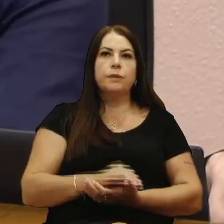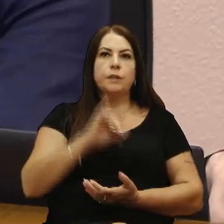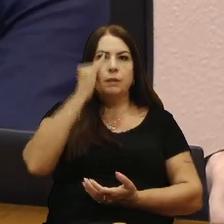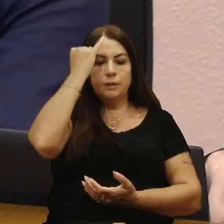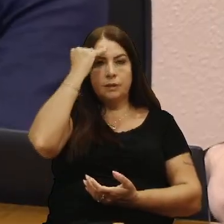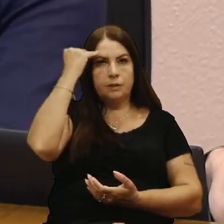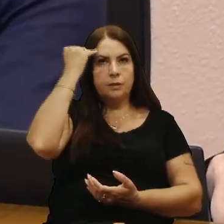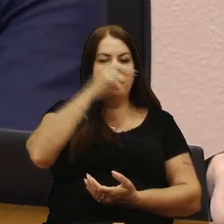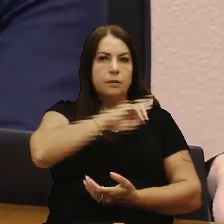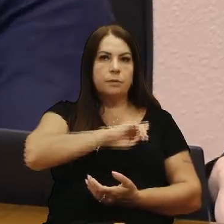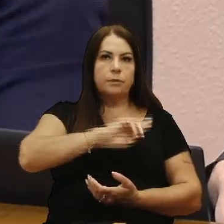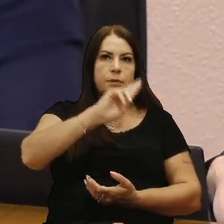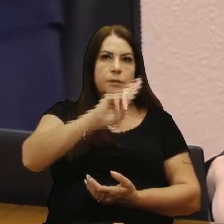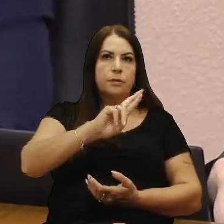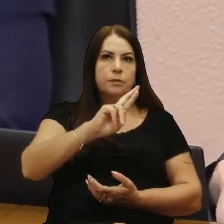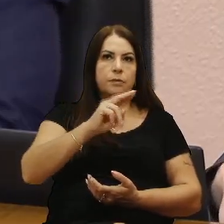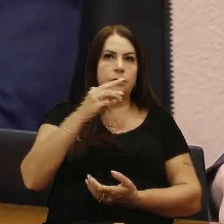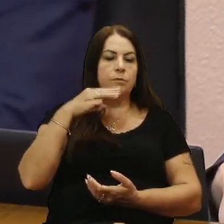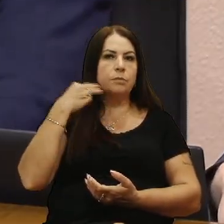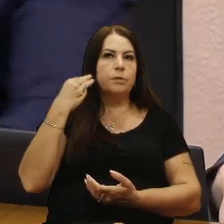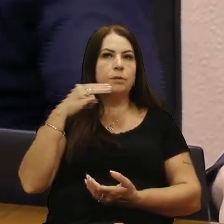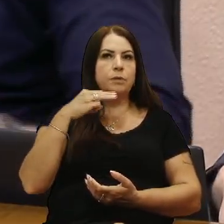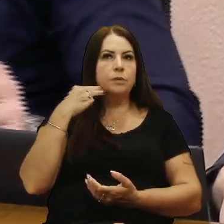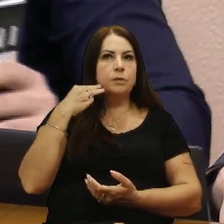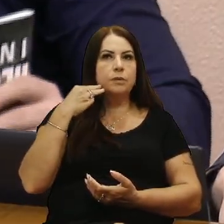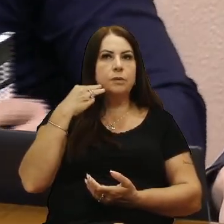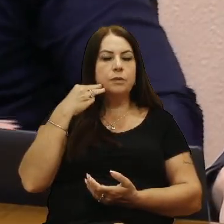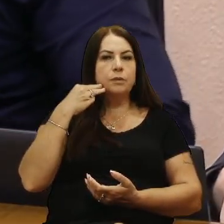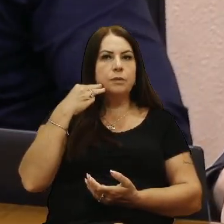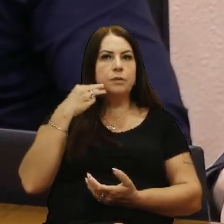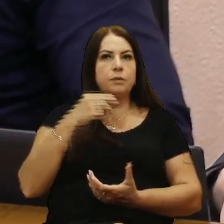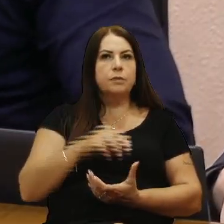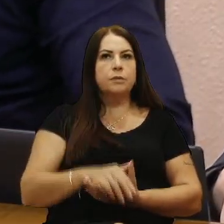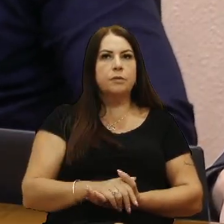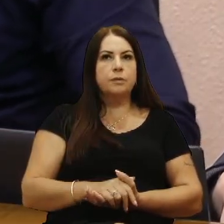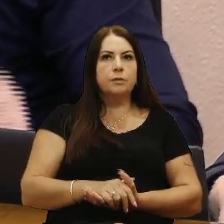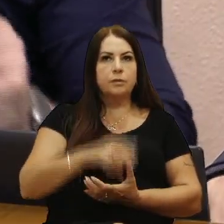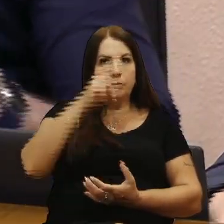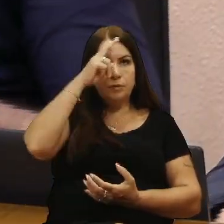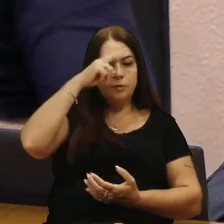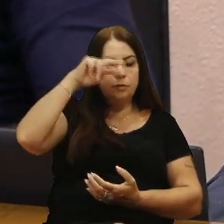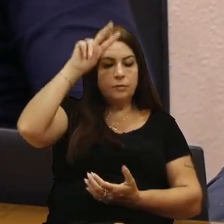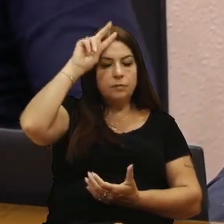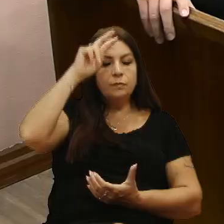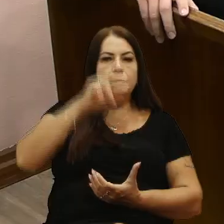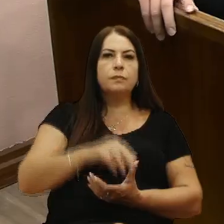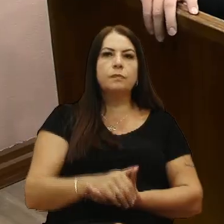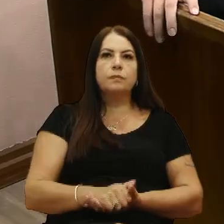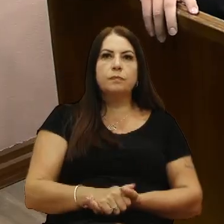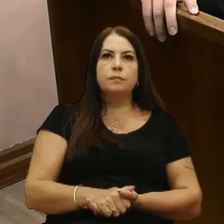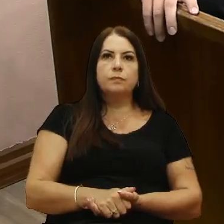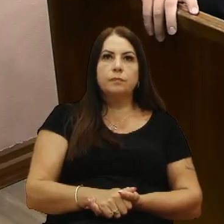D'Ambrós. Em representação, vereadora Marisol Santos e Edson da Rosa.